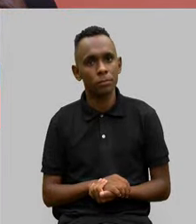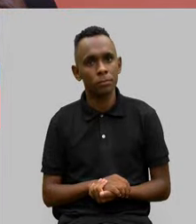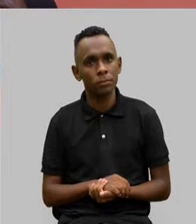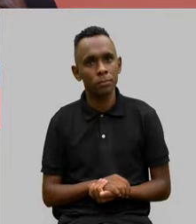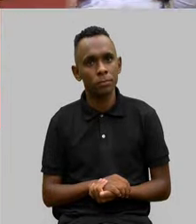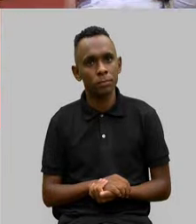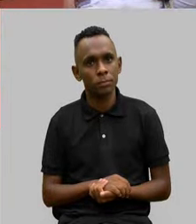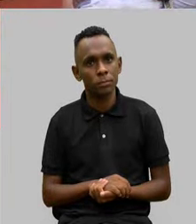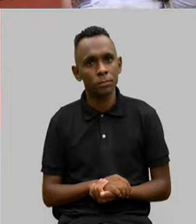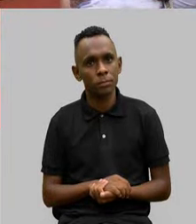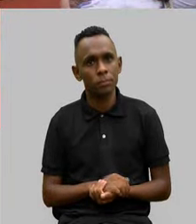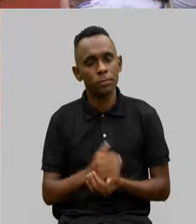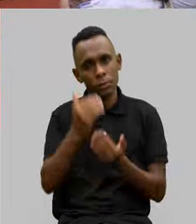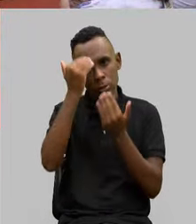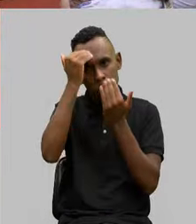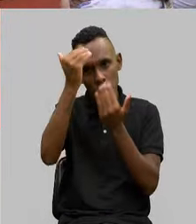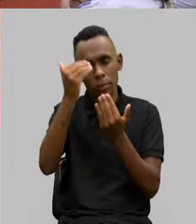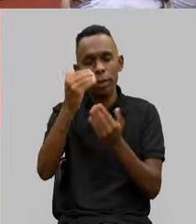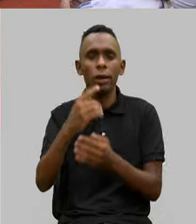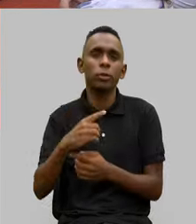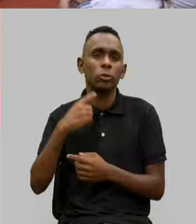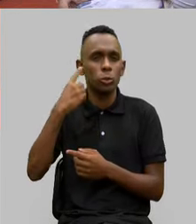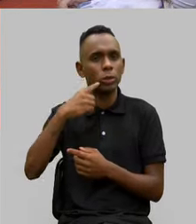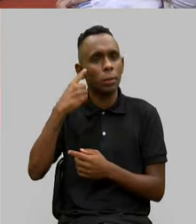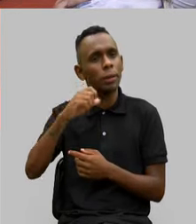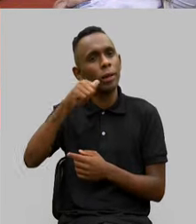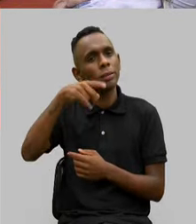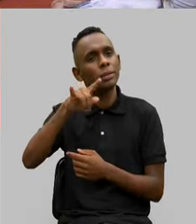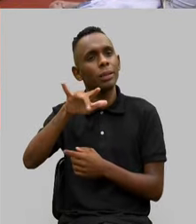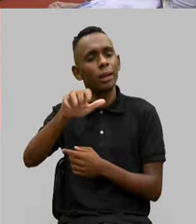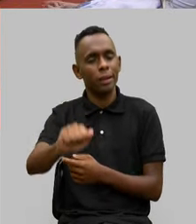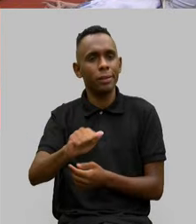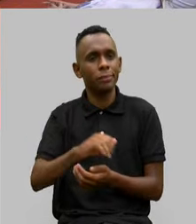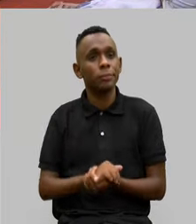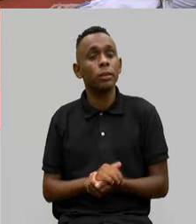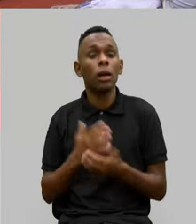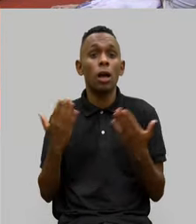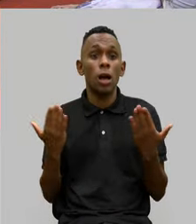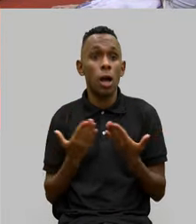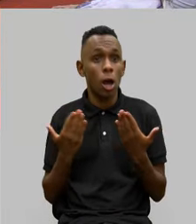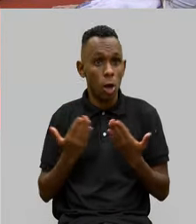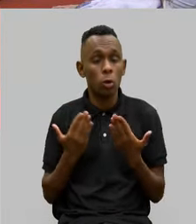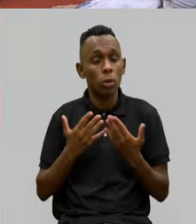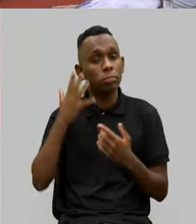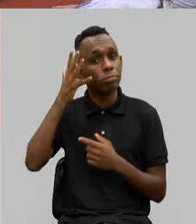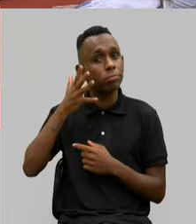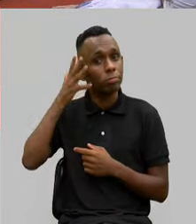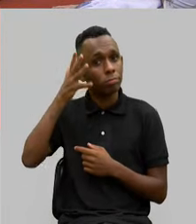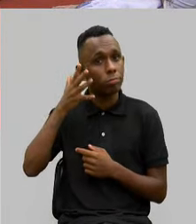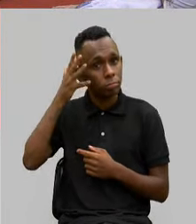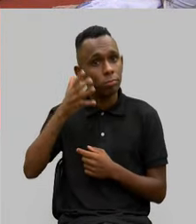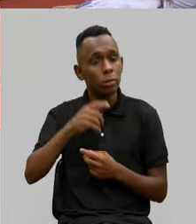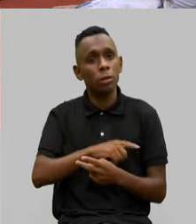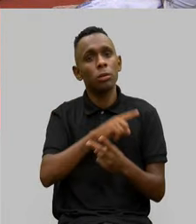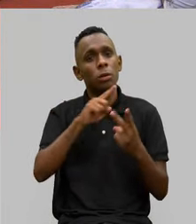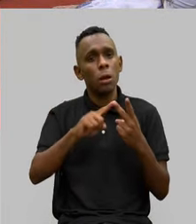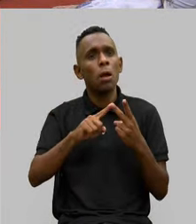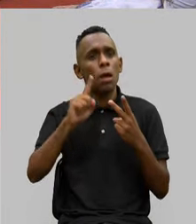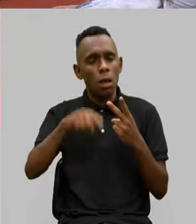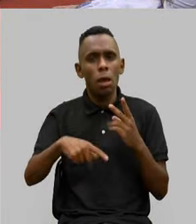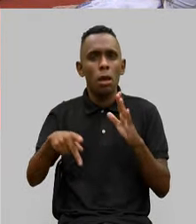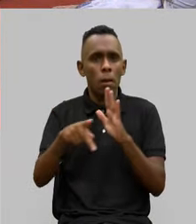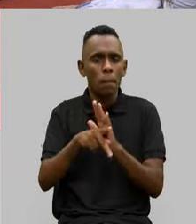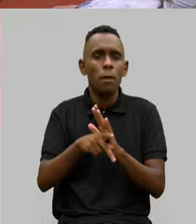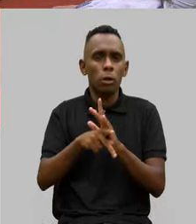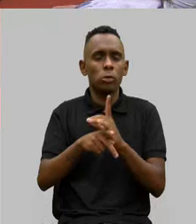sigamos obrigado deputada Andreia de Jesus portanto agora passamos a palavra ao Excelentíssimo Senhor